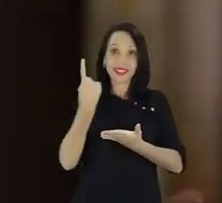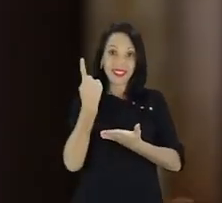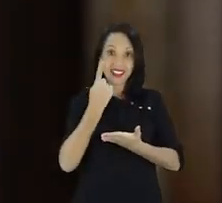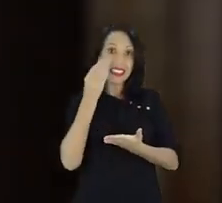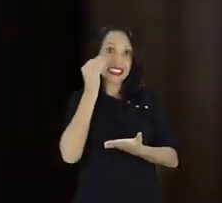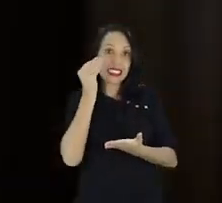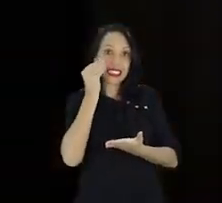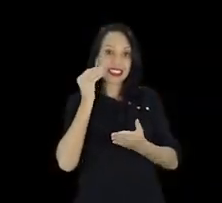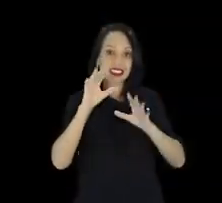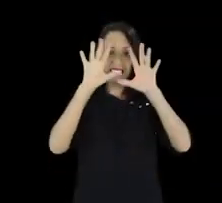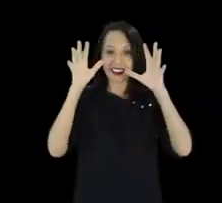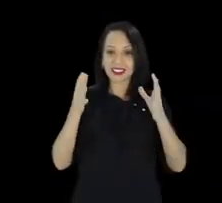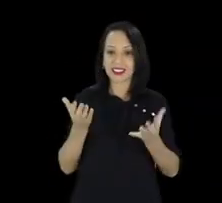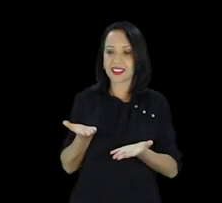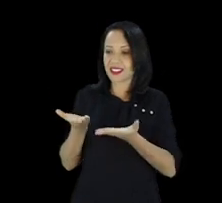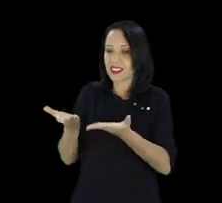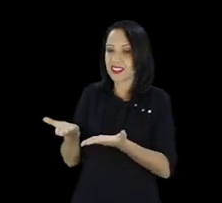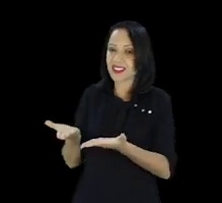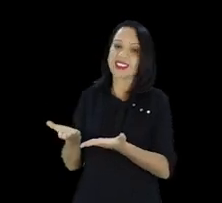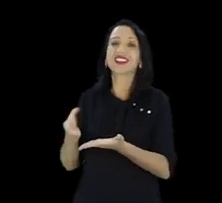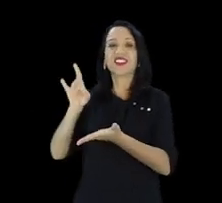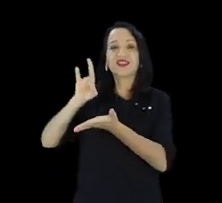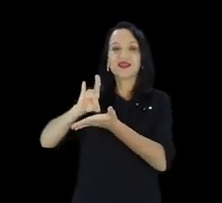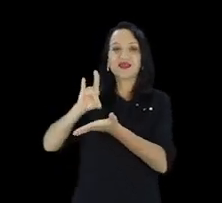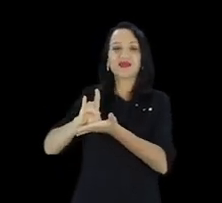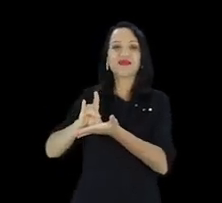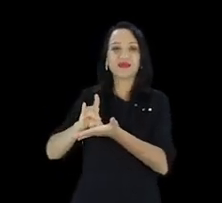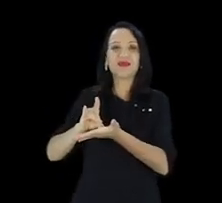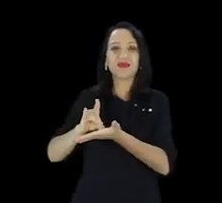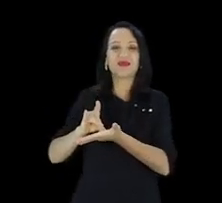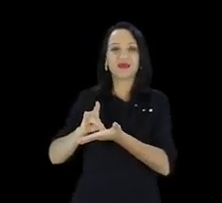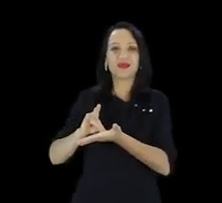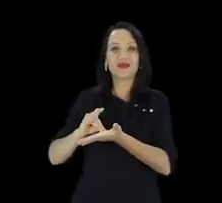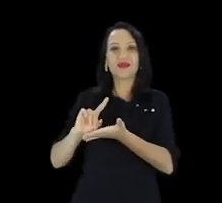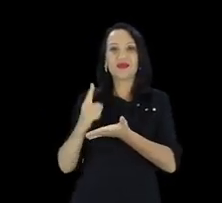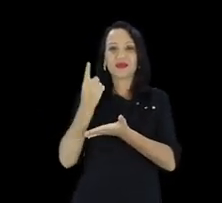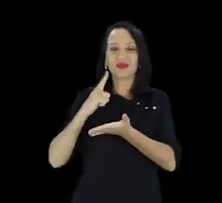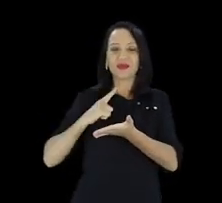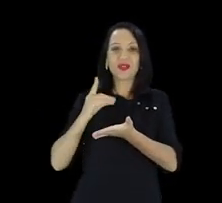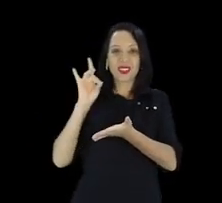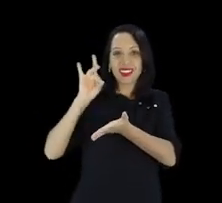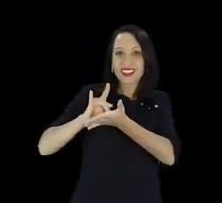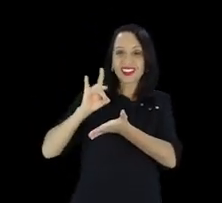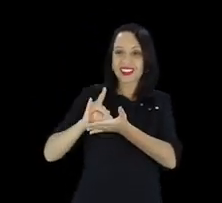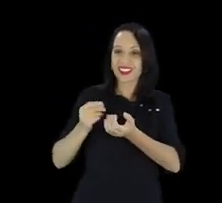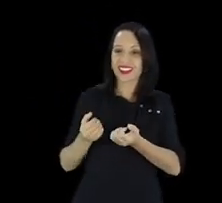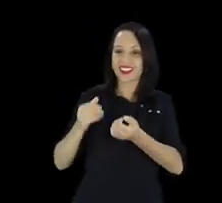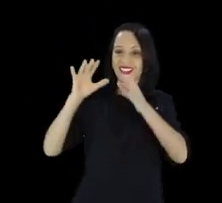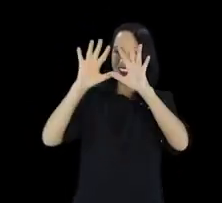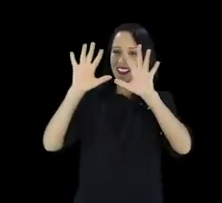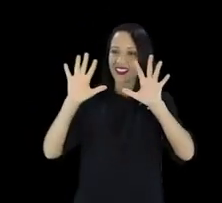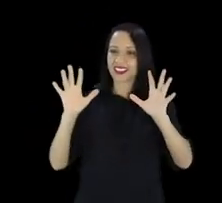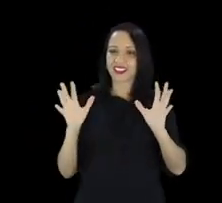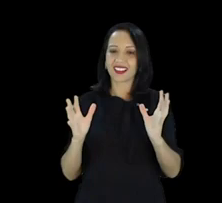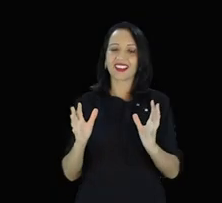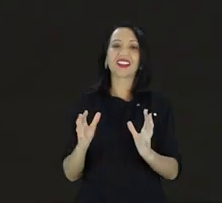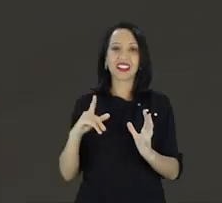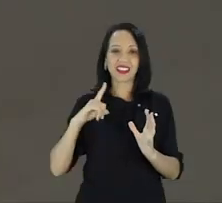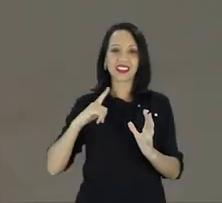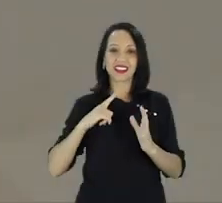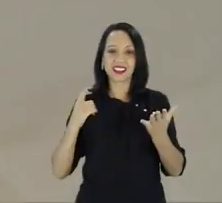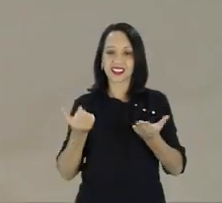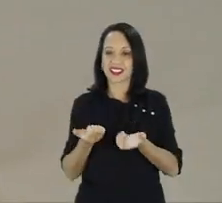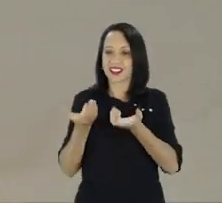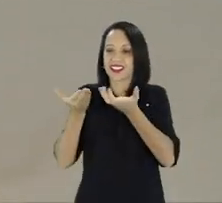peça eu entreguei para ela aquela original que eu tinha feito a peça primeira peça original que eu fiz eu fiz uma fundi a peça